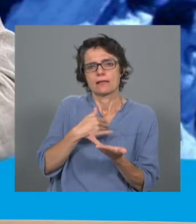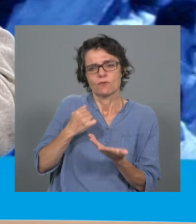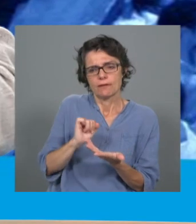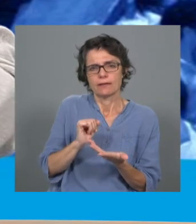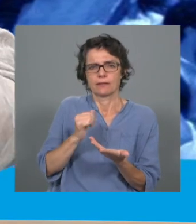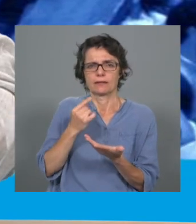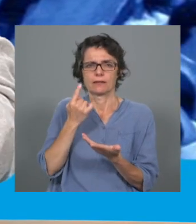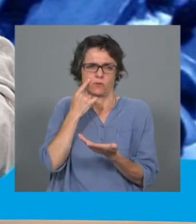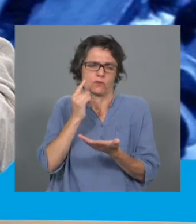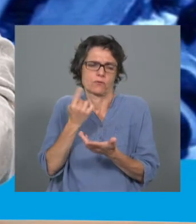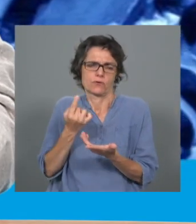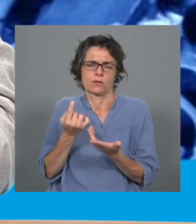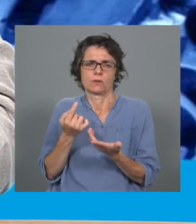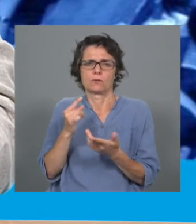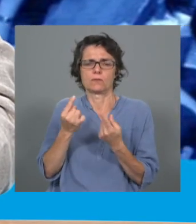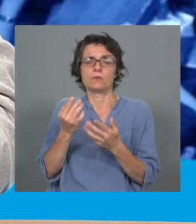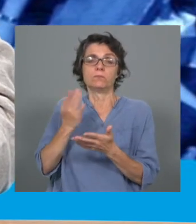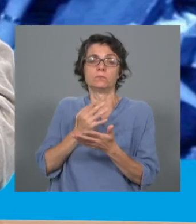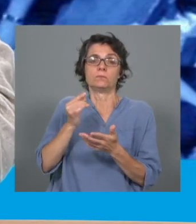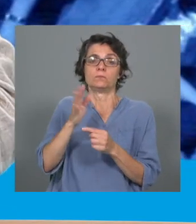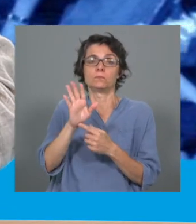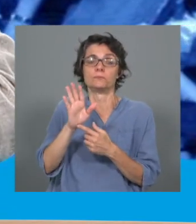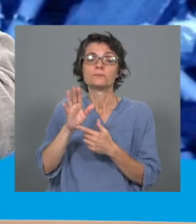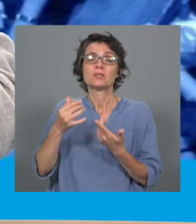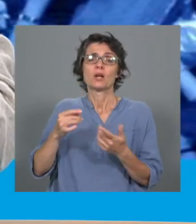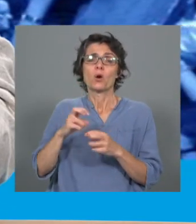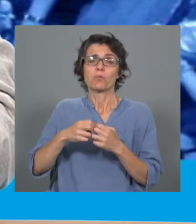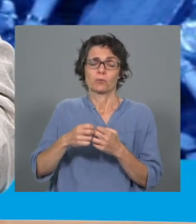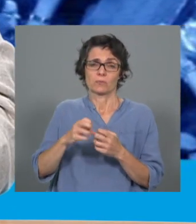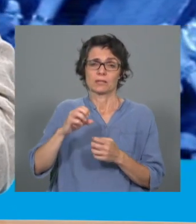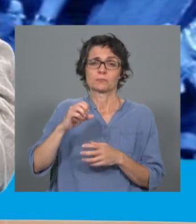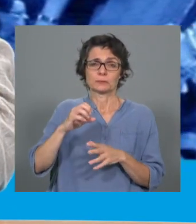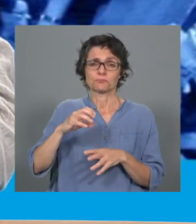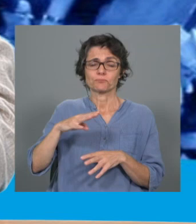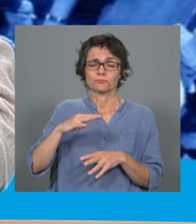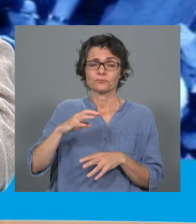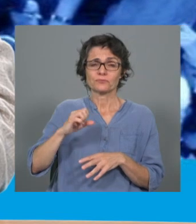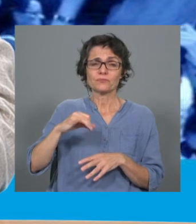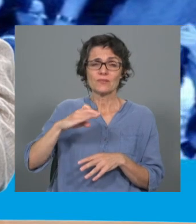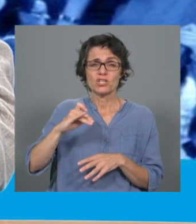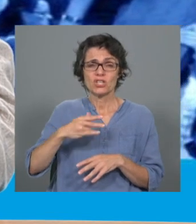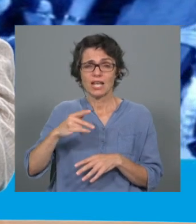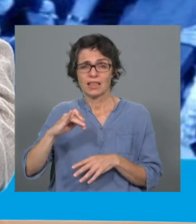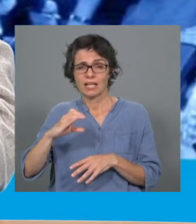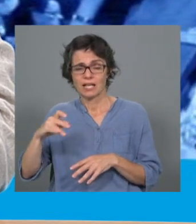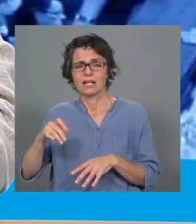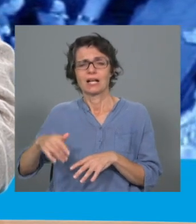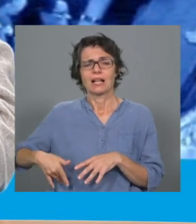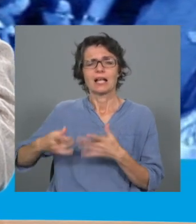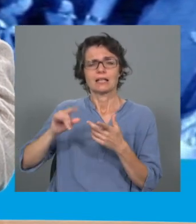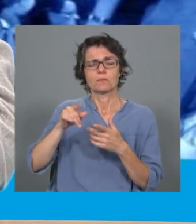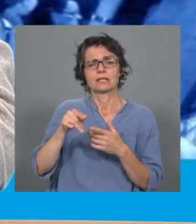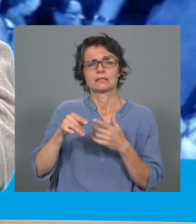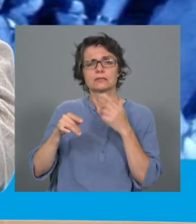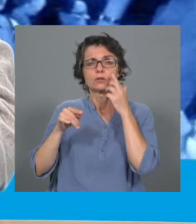conhecidos. O mais famoso, provavelmente, antes deste episódio, era a questão da ciática, e tem-se adaptado sempre. E estes gestos de ir visitar as crianças que